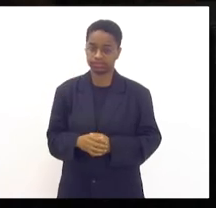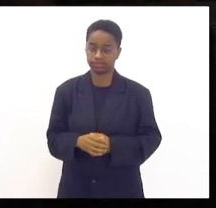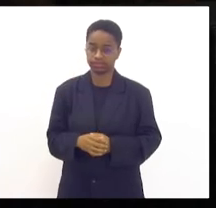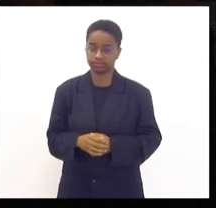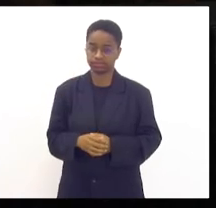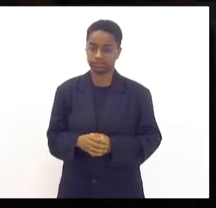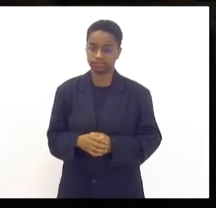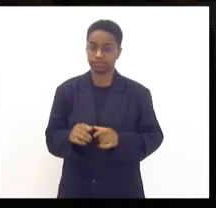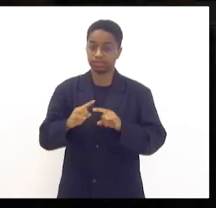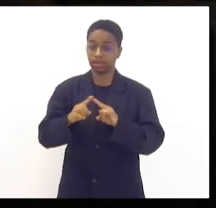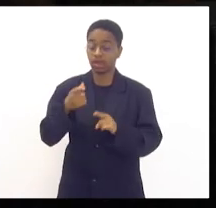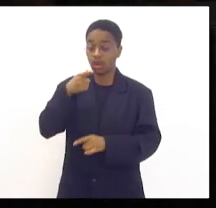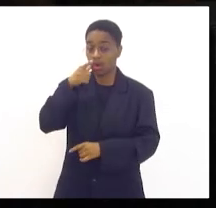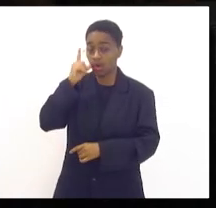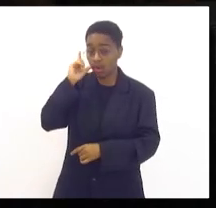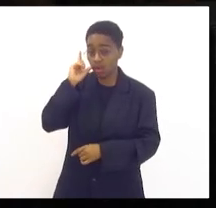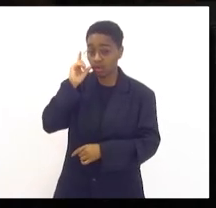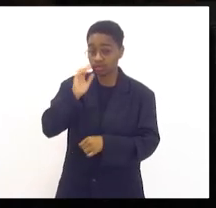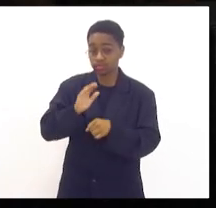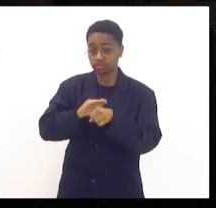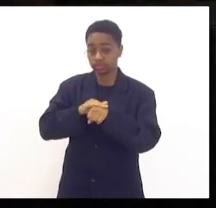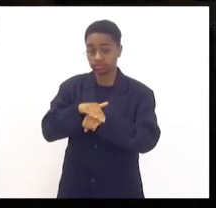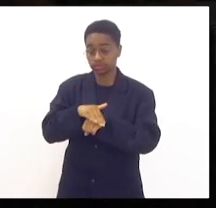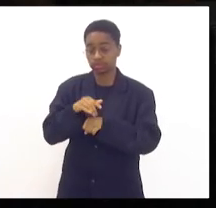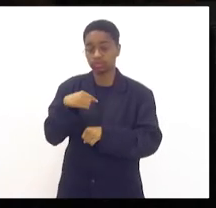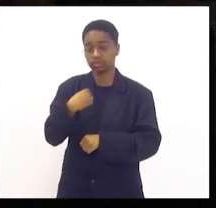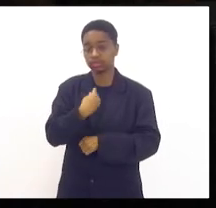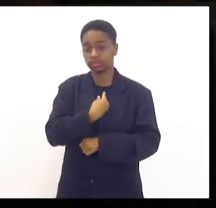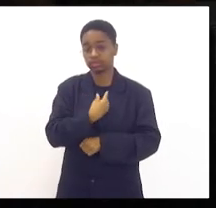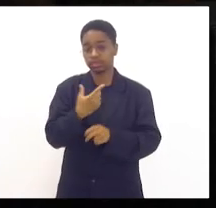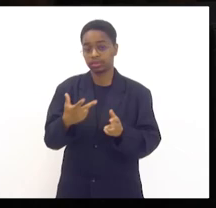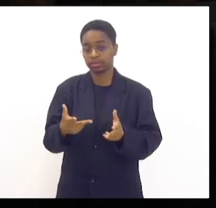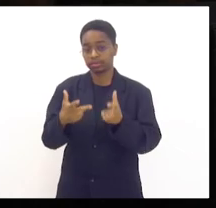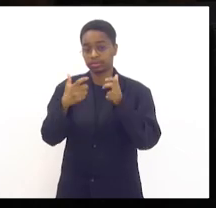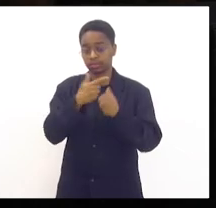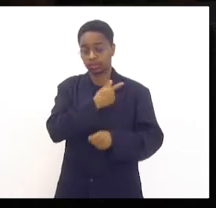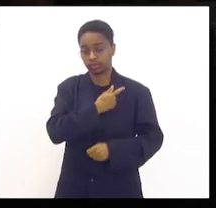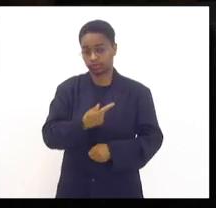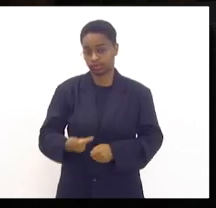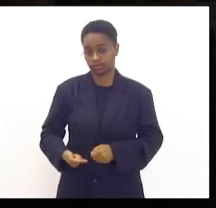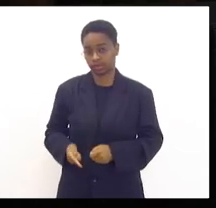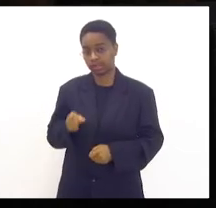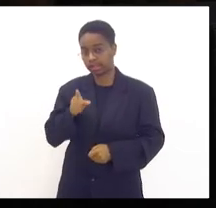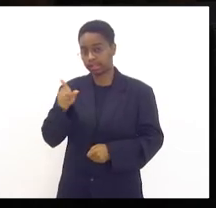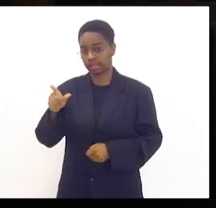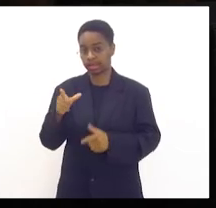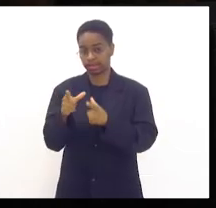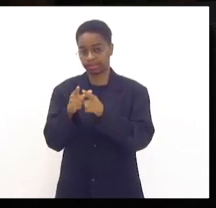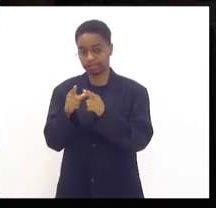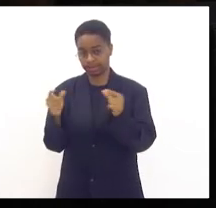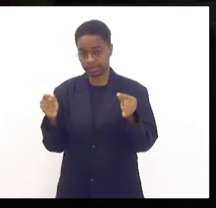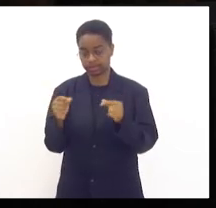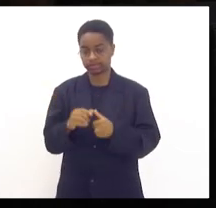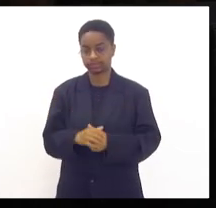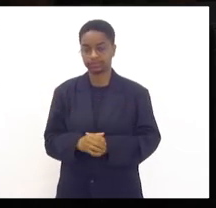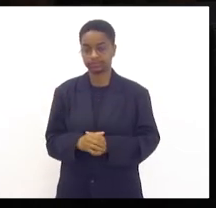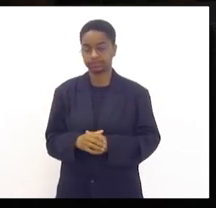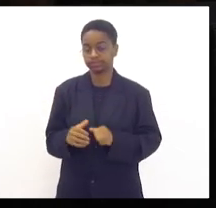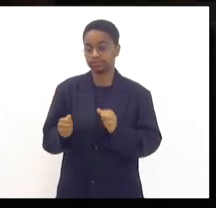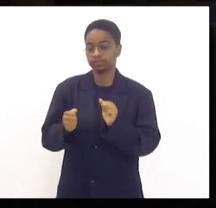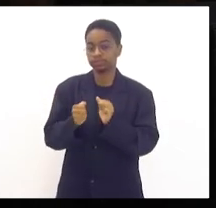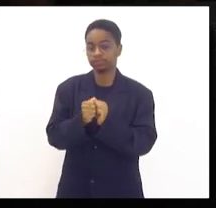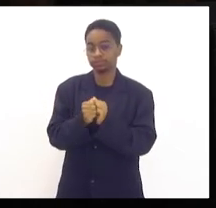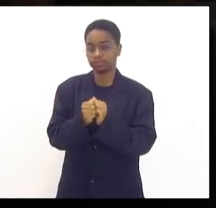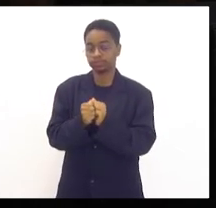Na noite de ontem, nós vimos o governador em Brasília, reunido com o